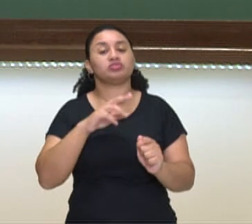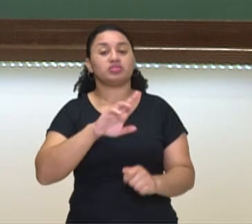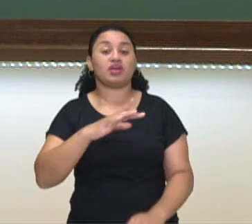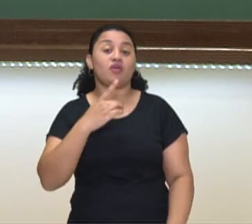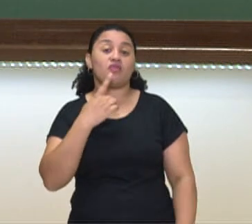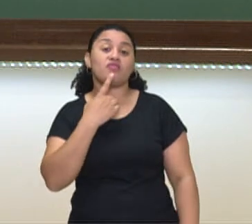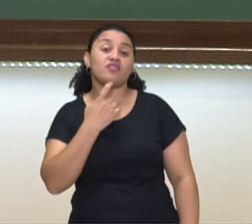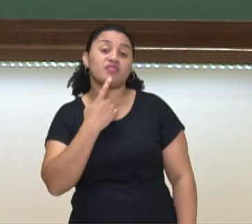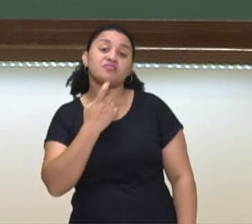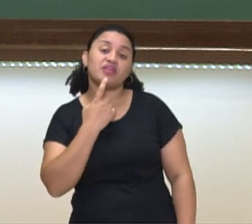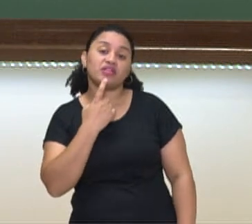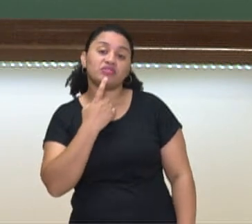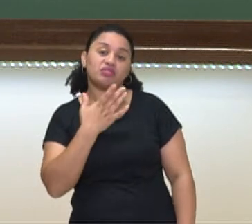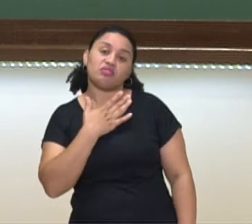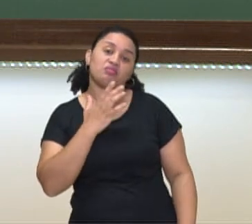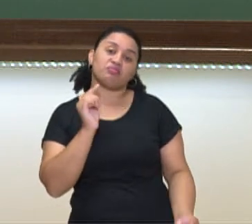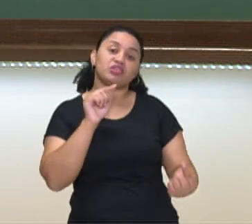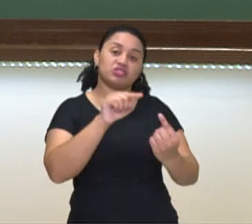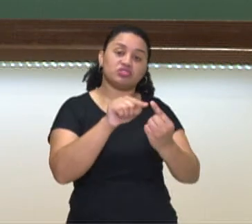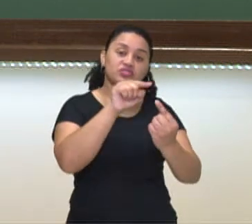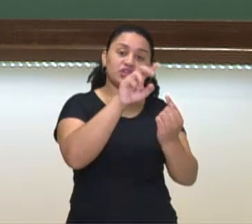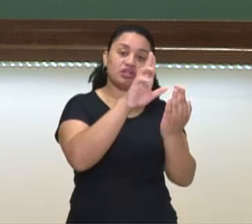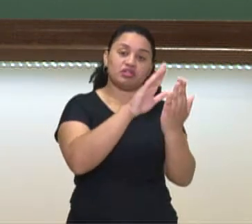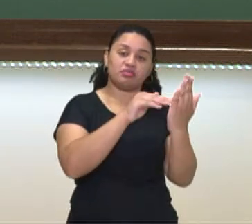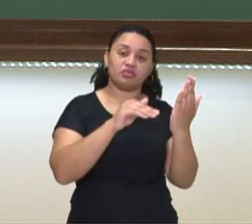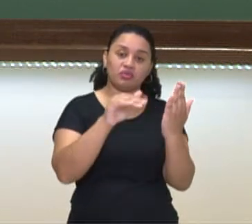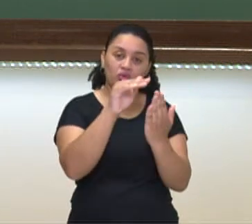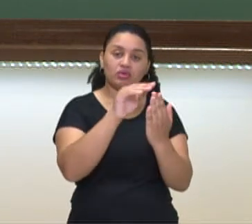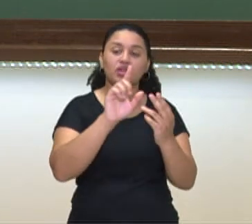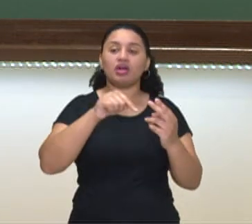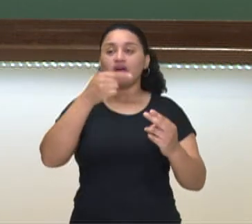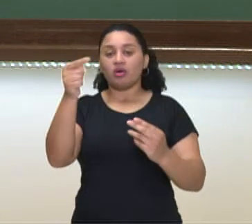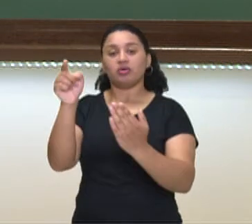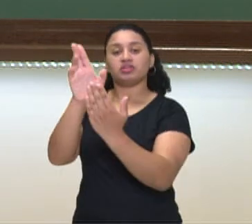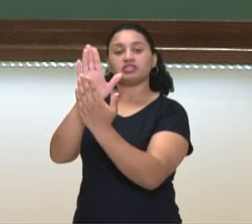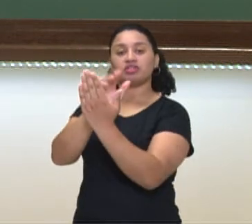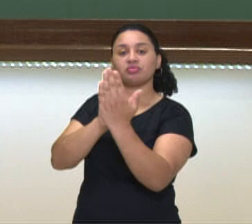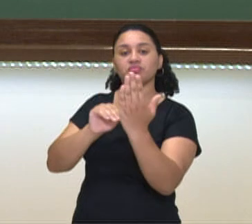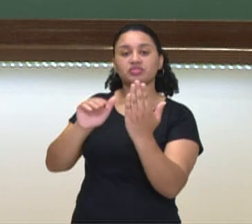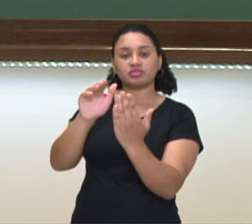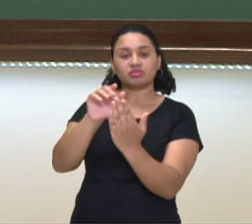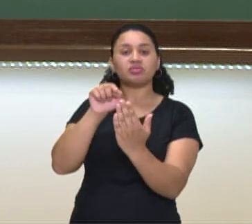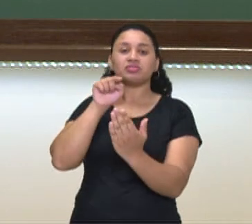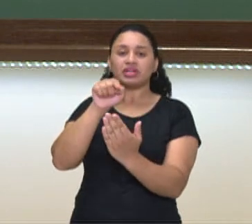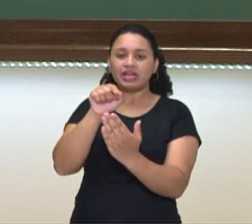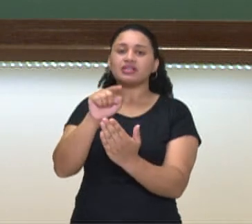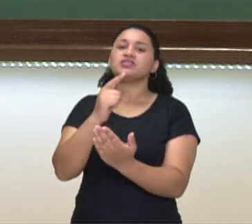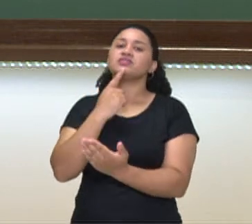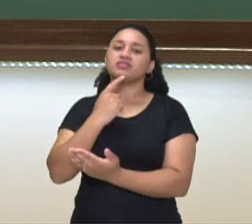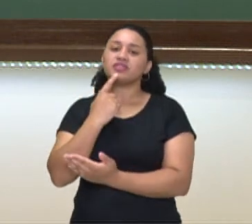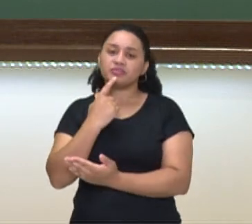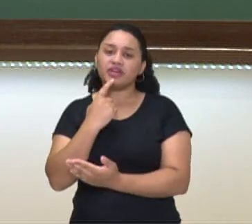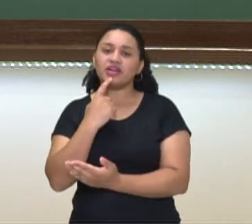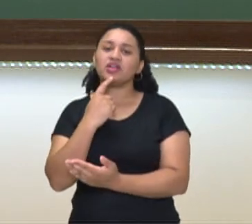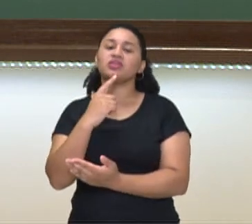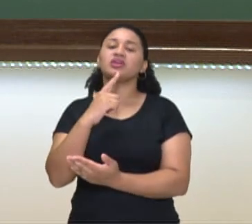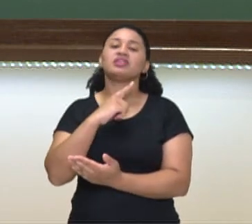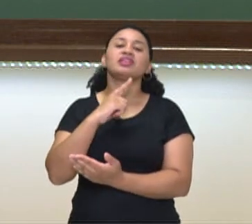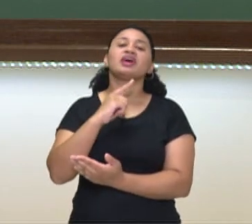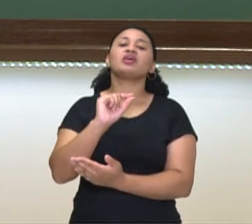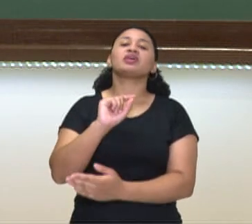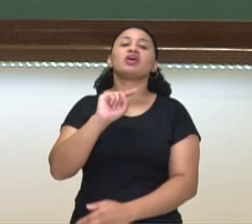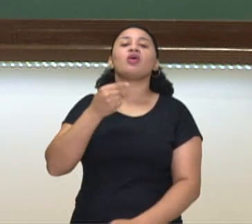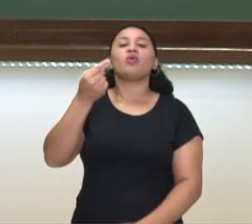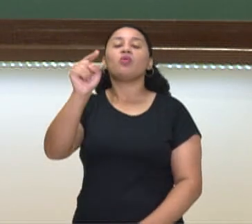vermelho com uma intenção numa pintura. Numa outra pintura, este mesmo vermelho já terá uma